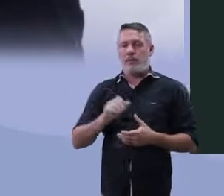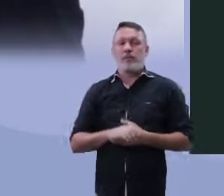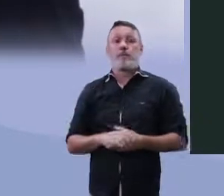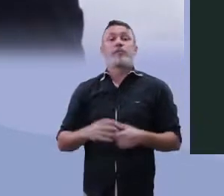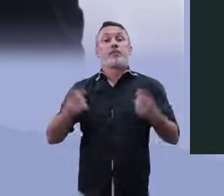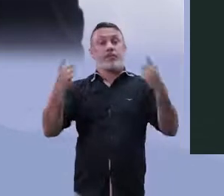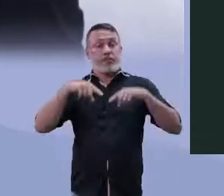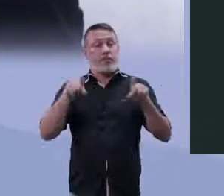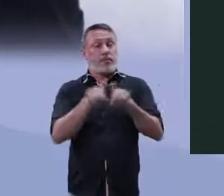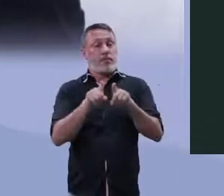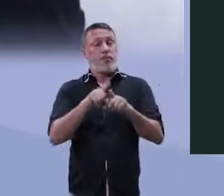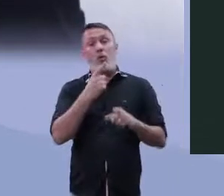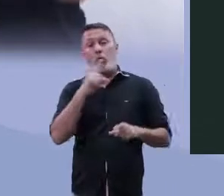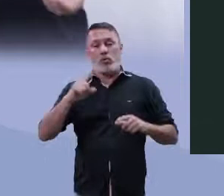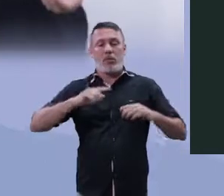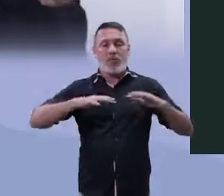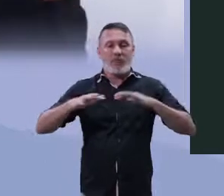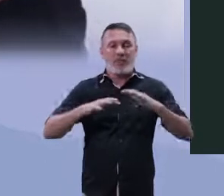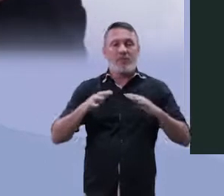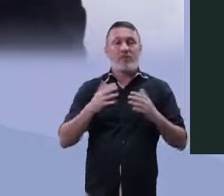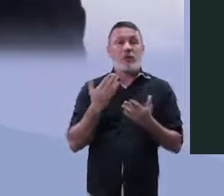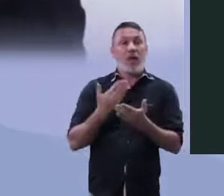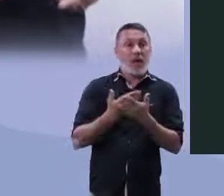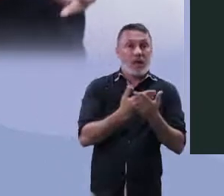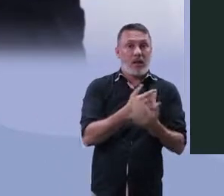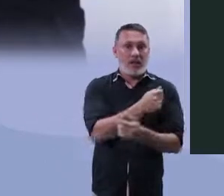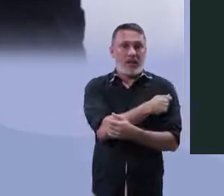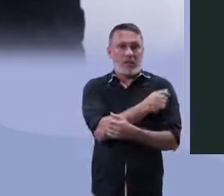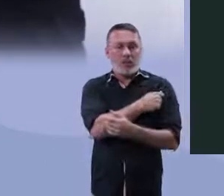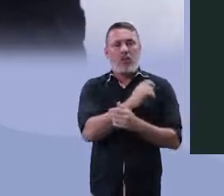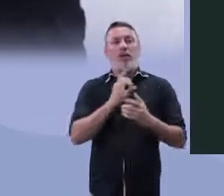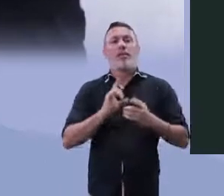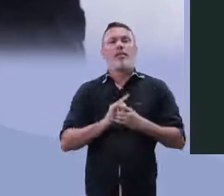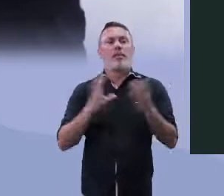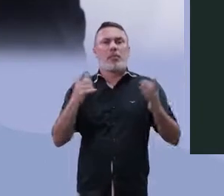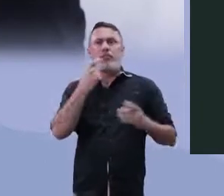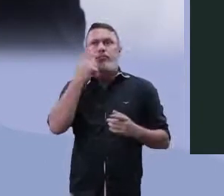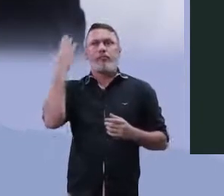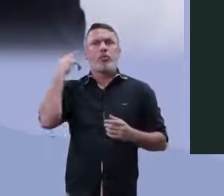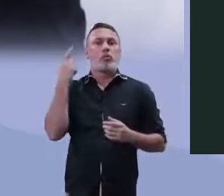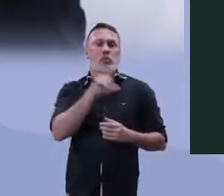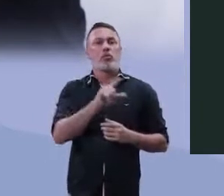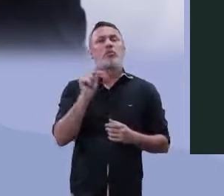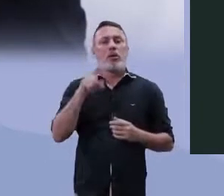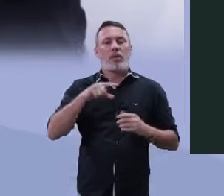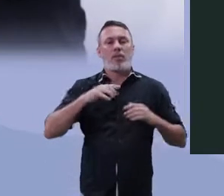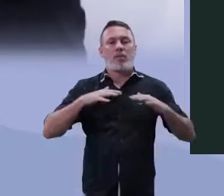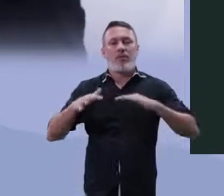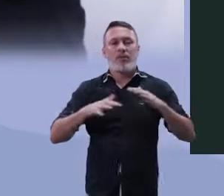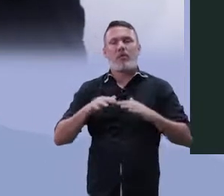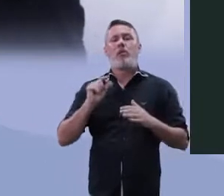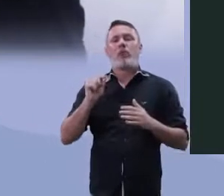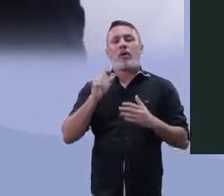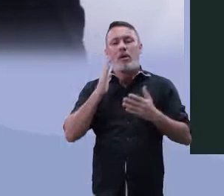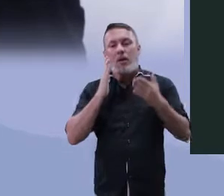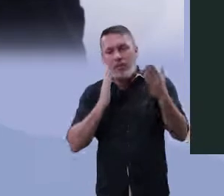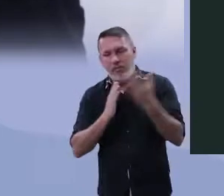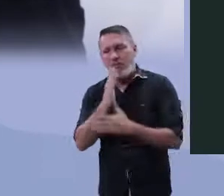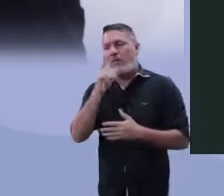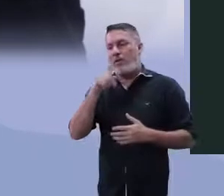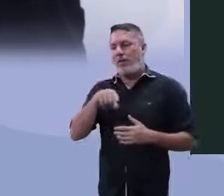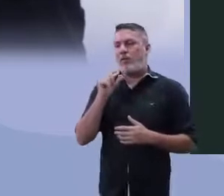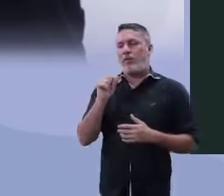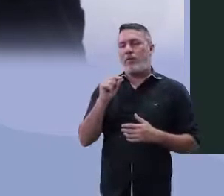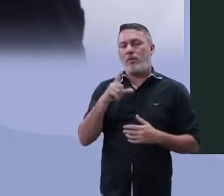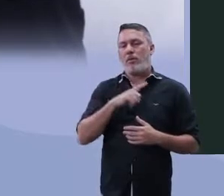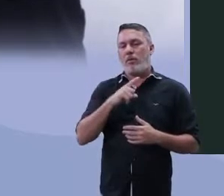movimentos estudantis pela democracia conseguiram uma vitória bastante significativa recentemente, que foi justamente a